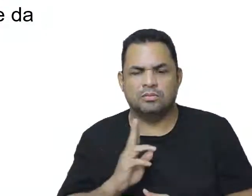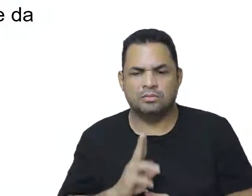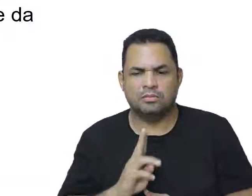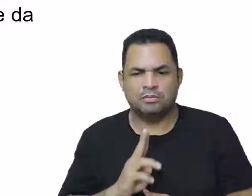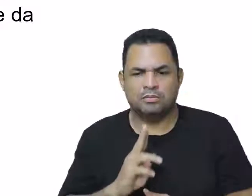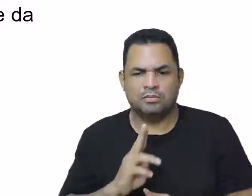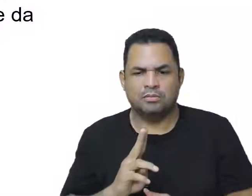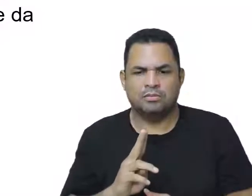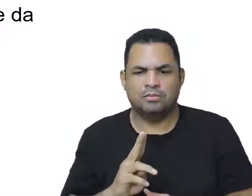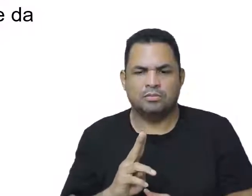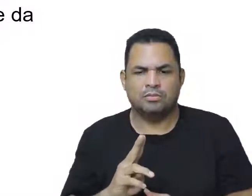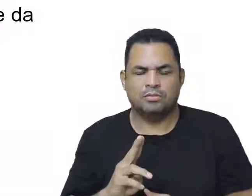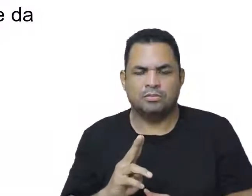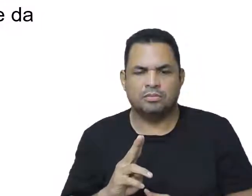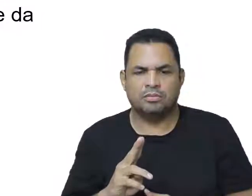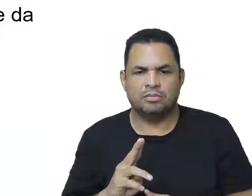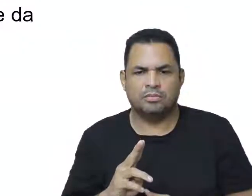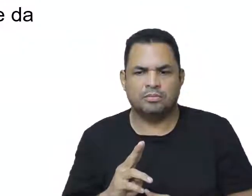aí no qual